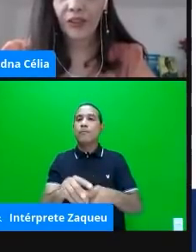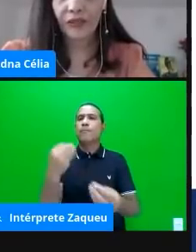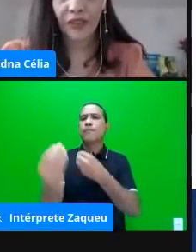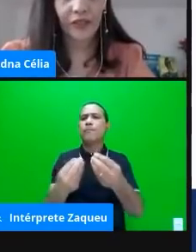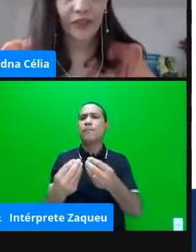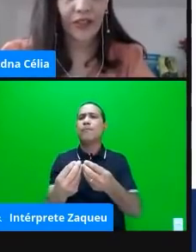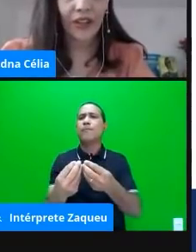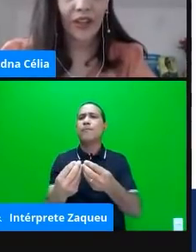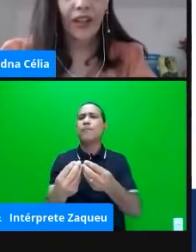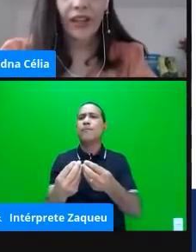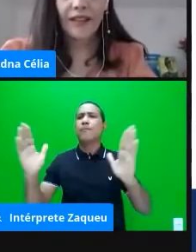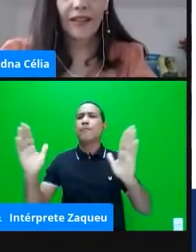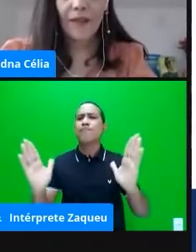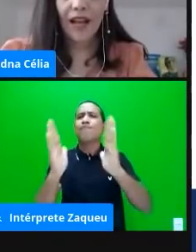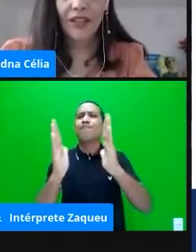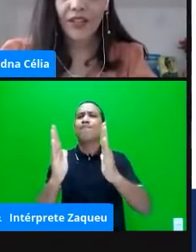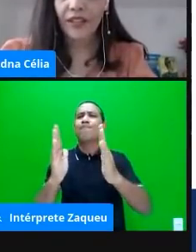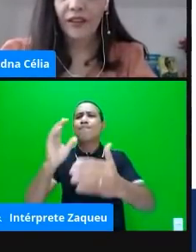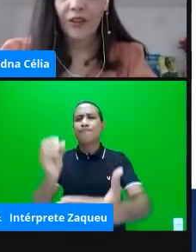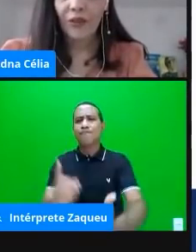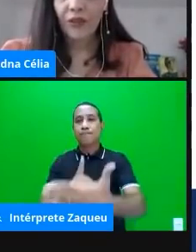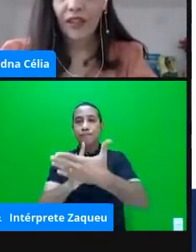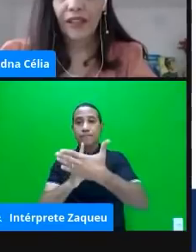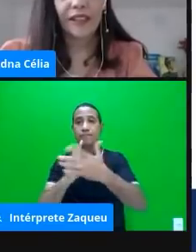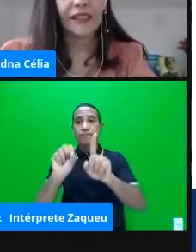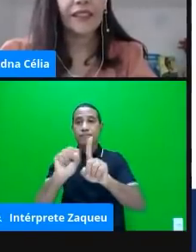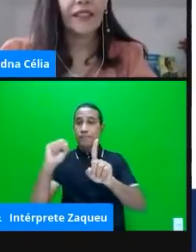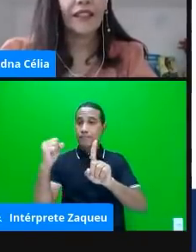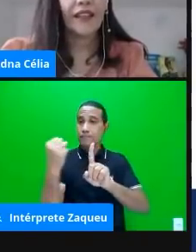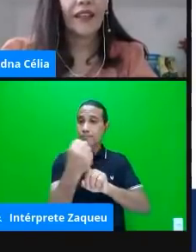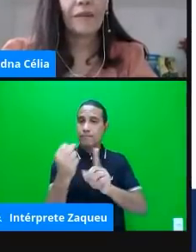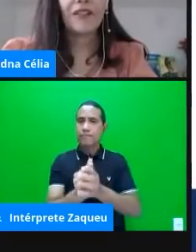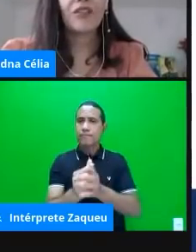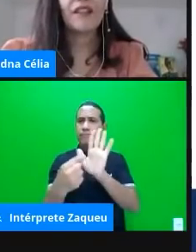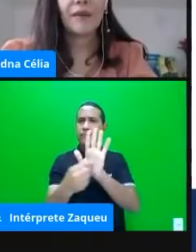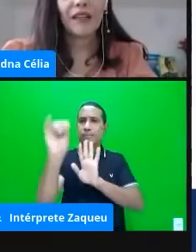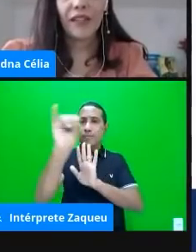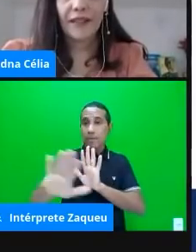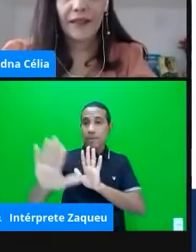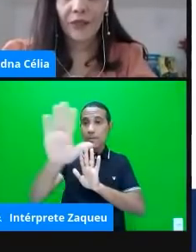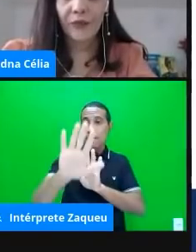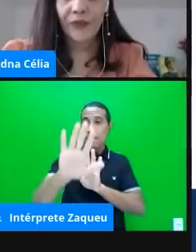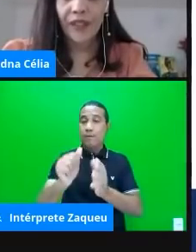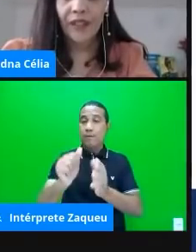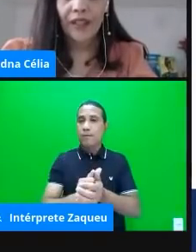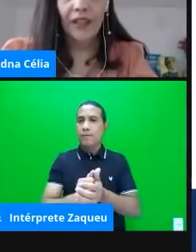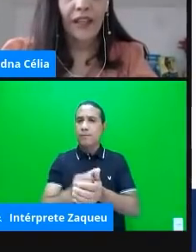ao coronavírus. Essa imagem que eu coloquei aí é para a gente fazer uma